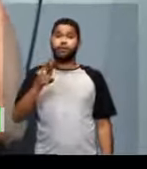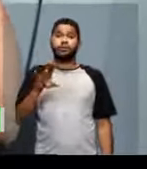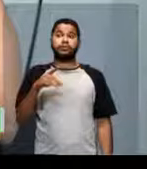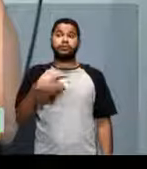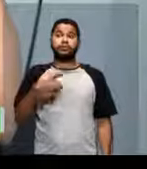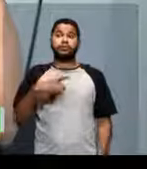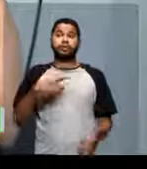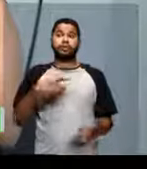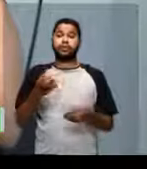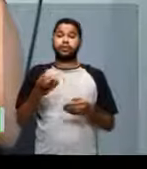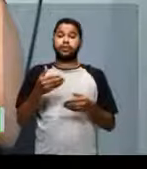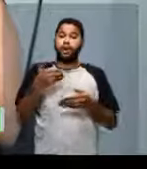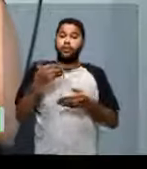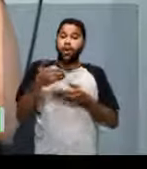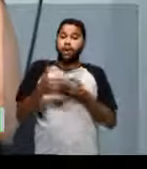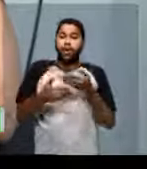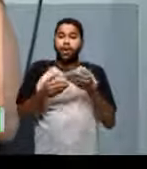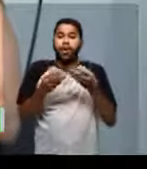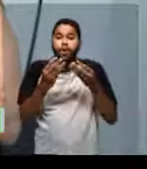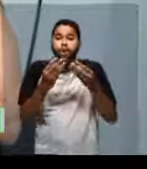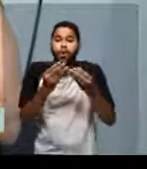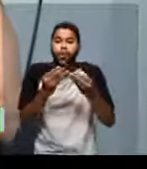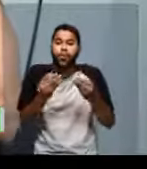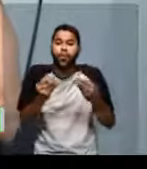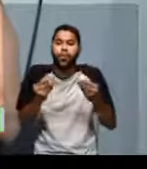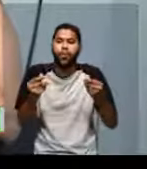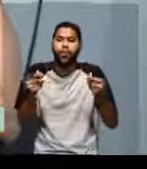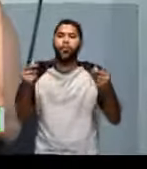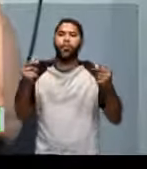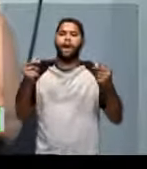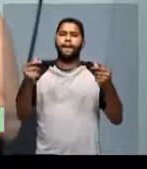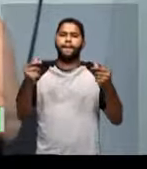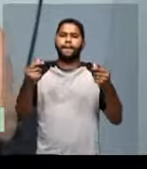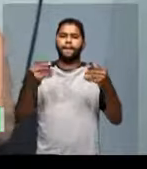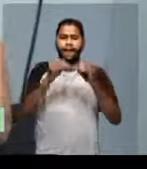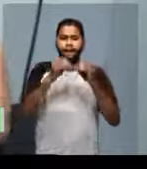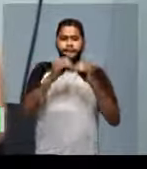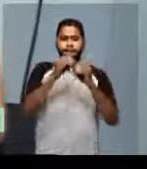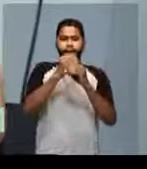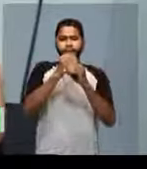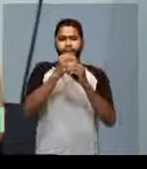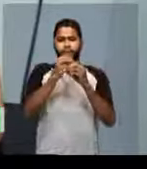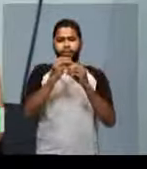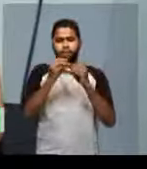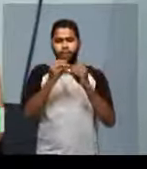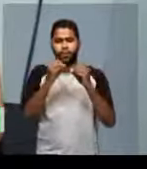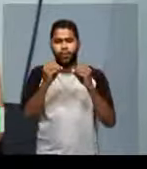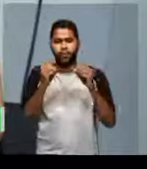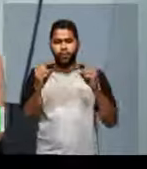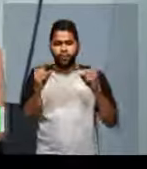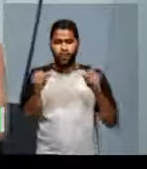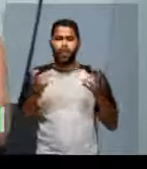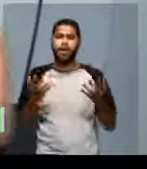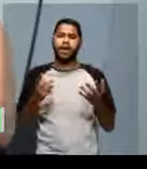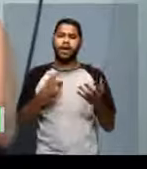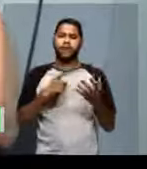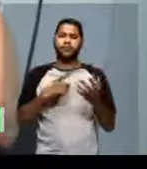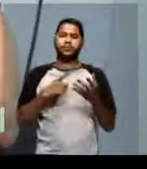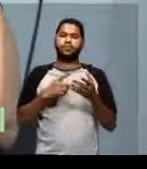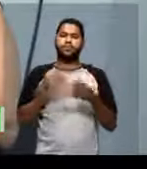que passar por um processo digestivo para quebrar em moléculas menores. Então, no caso do carboidrato, né, vai entrar